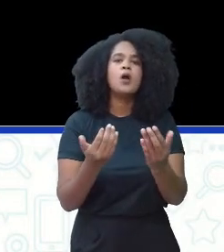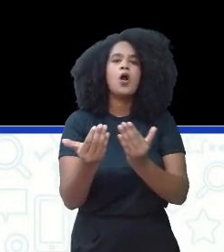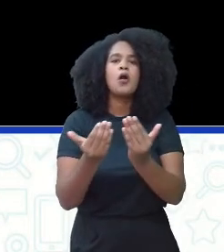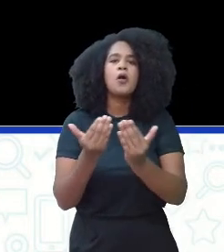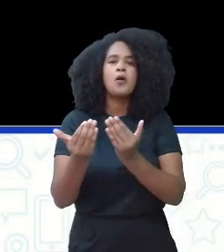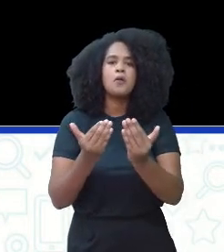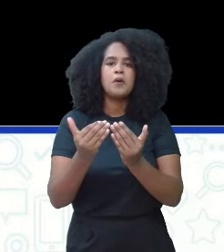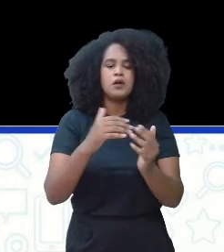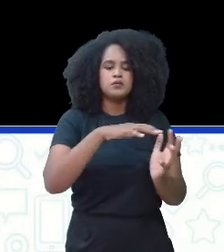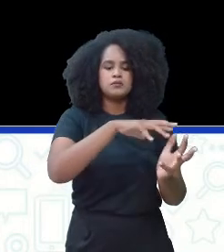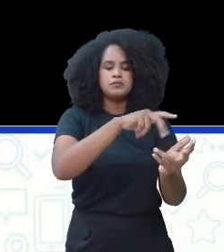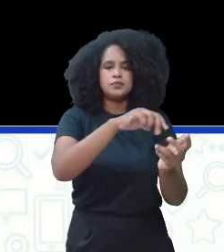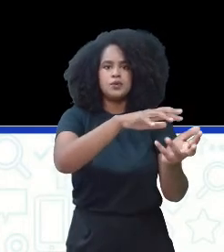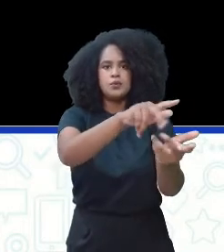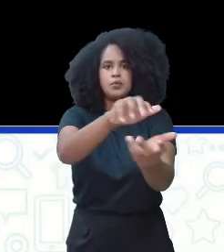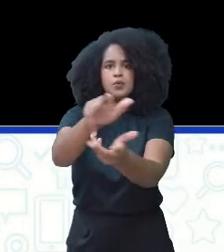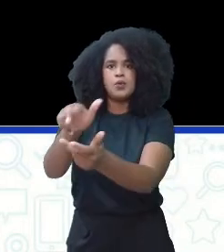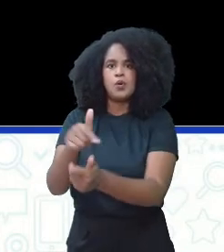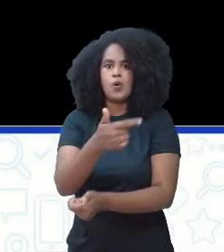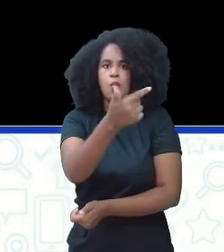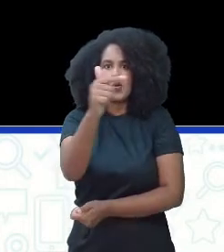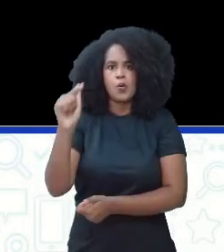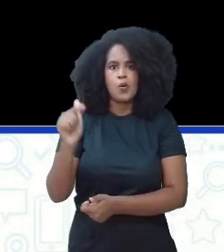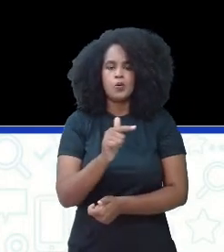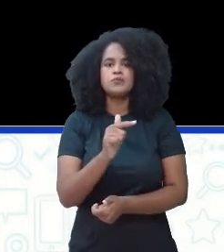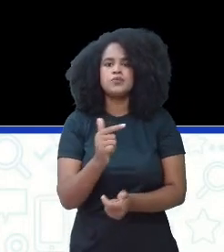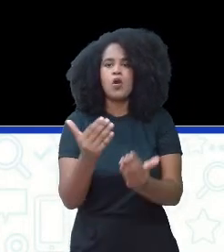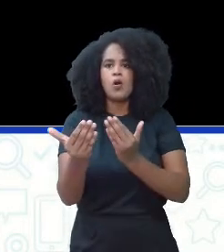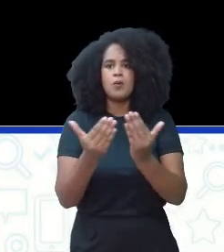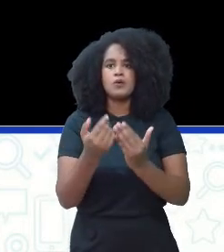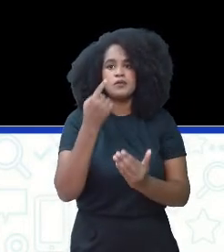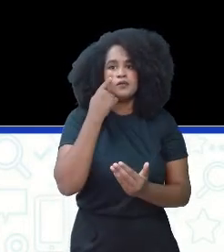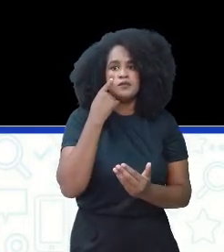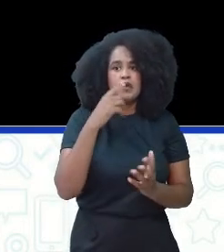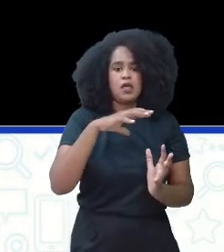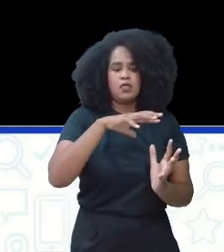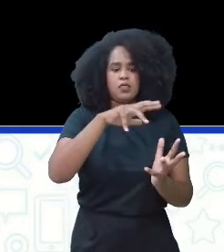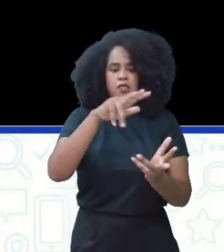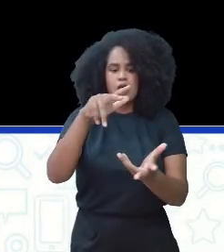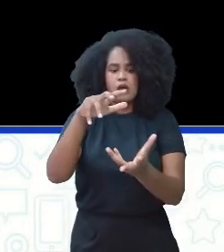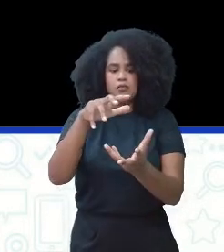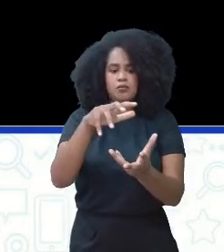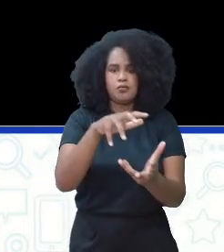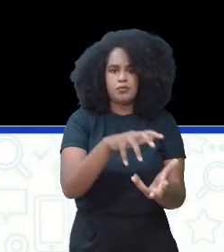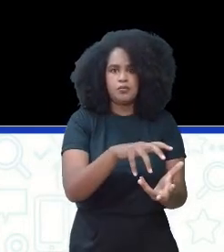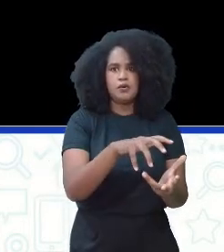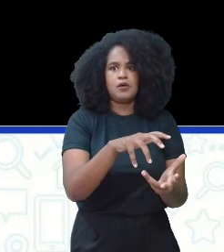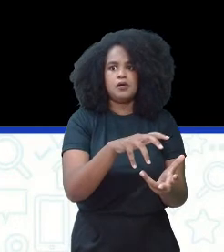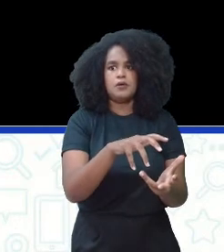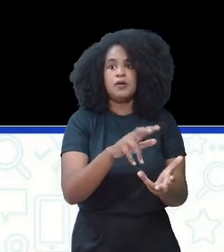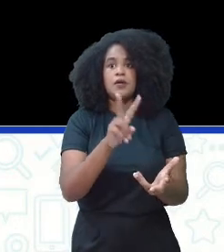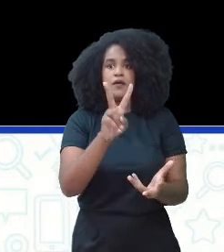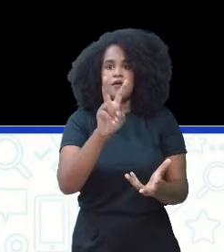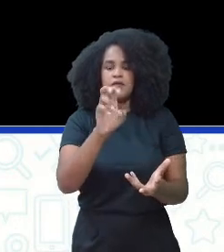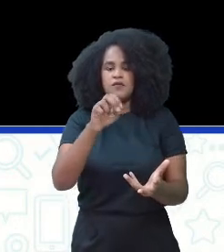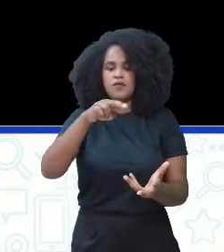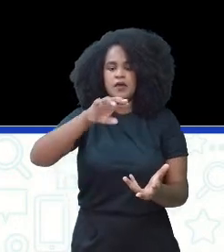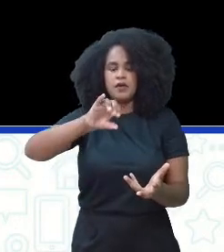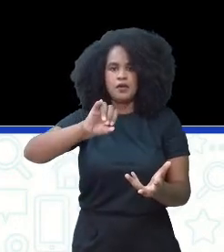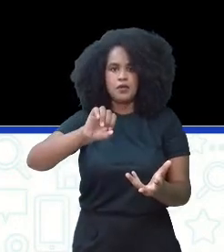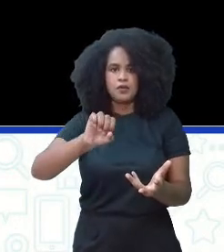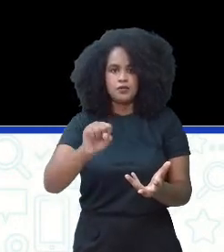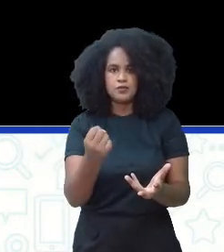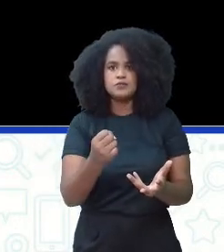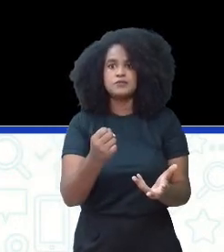com relativamente o tamanho dos outros astros, né? Então, a Terra já está ficando aí quase do mesmo tamanho de Vênus, ó. Olha agora o Urano e